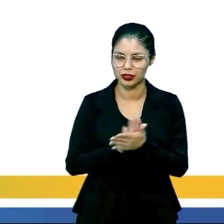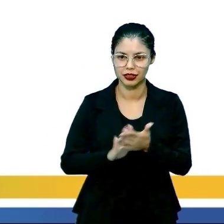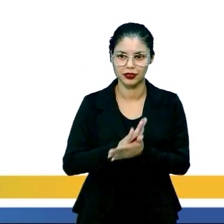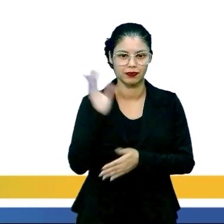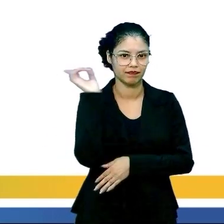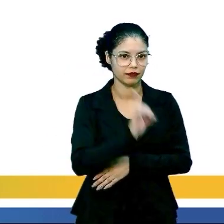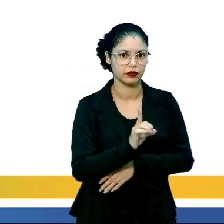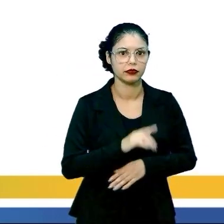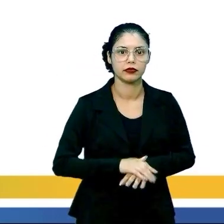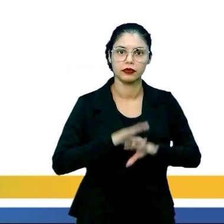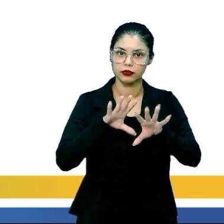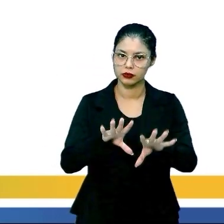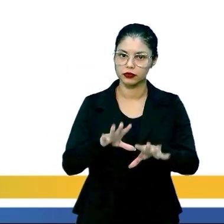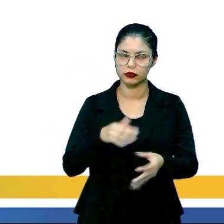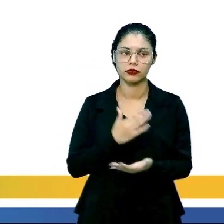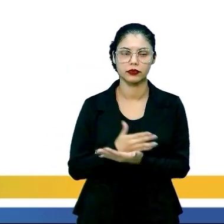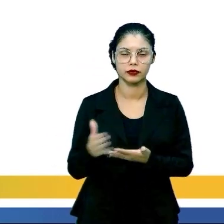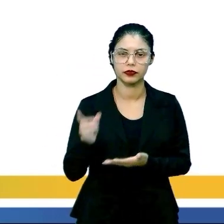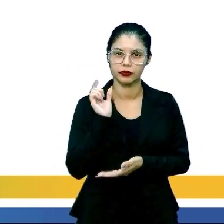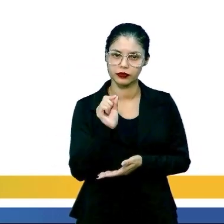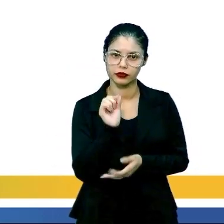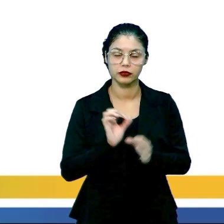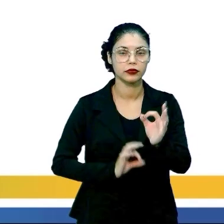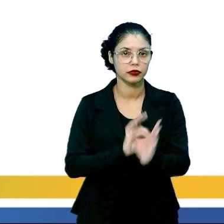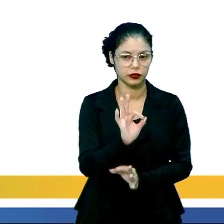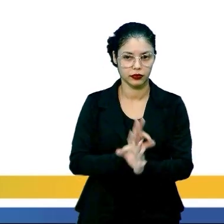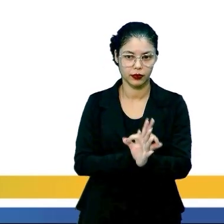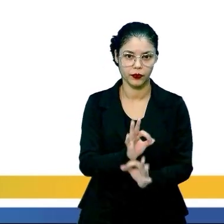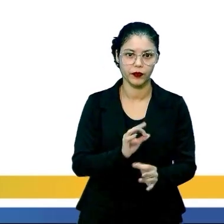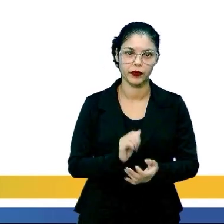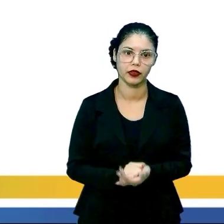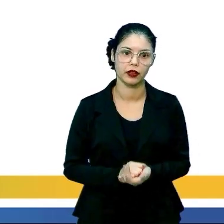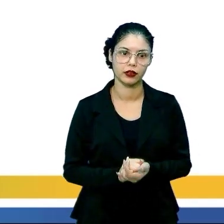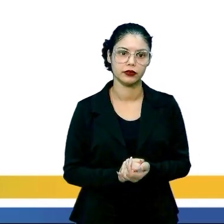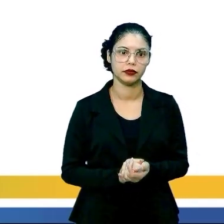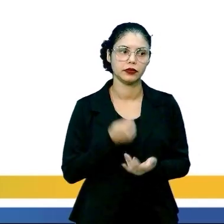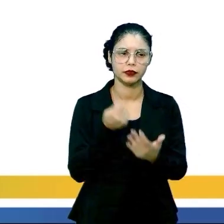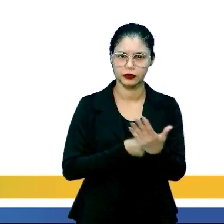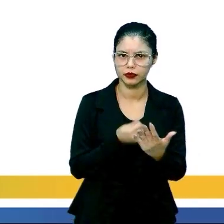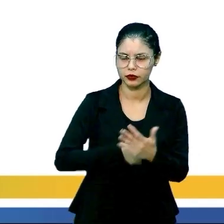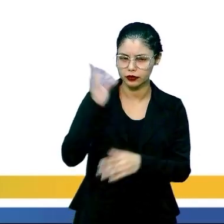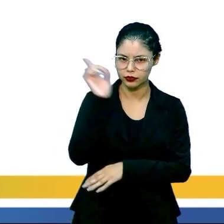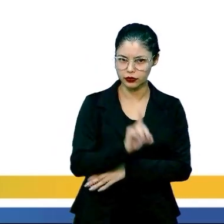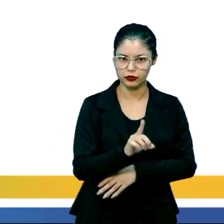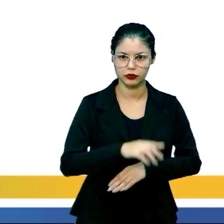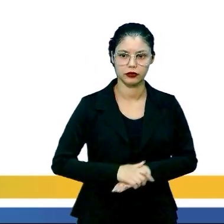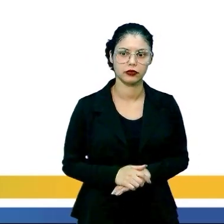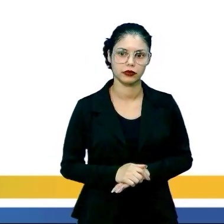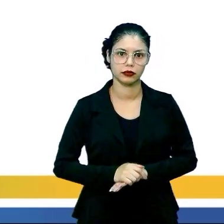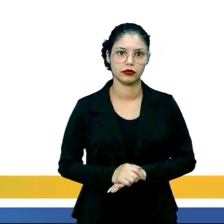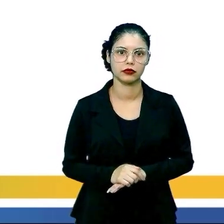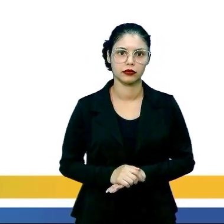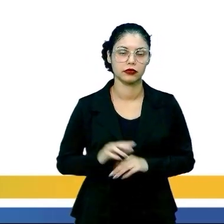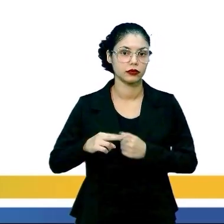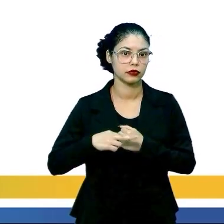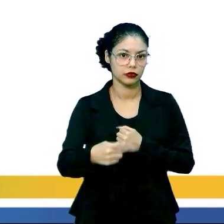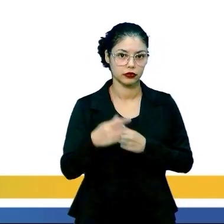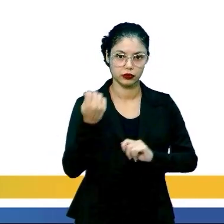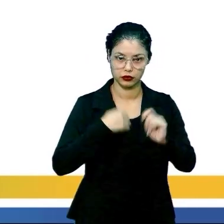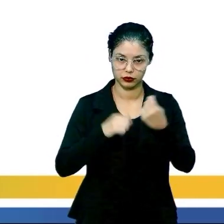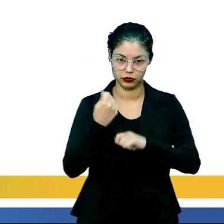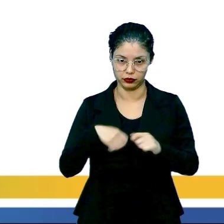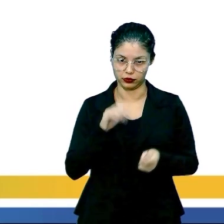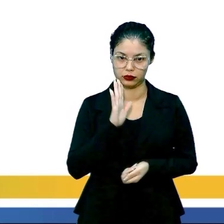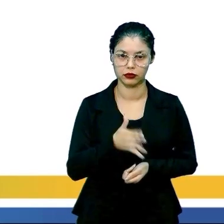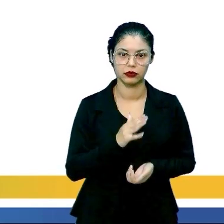nada. Logo, eles começaram, então, a se organizar para reivindicar direitos. Nas consequências